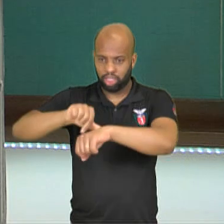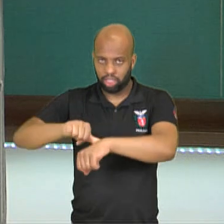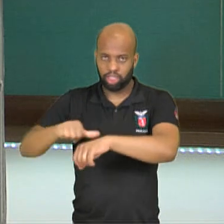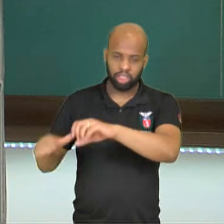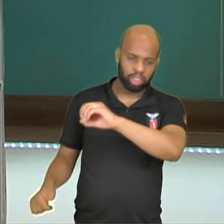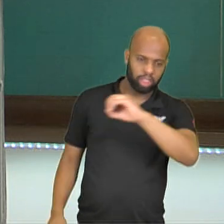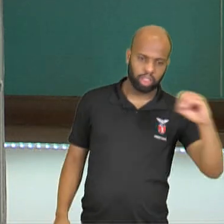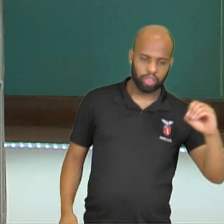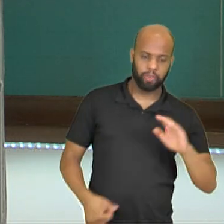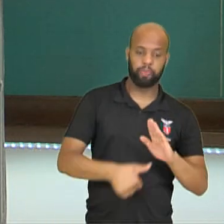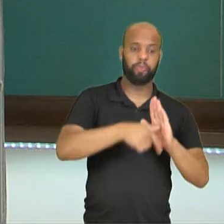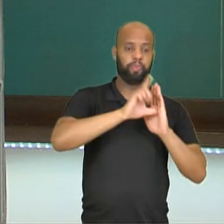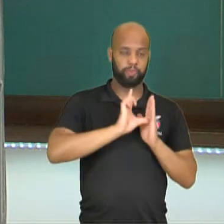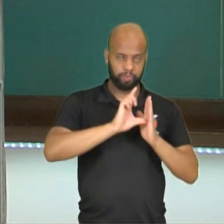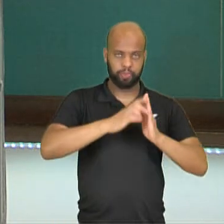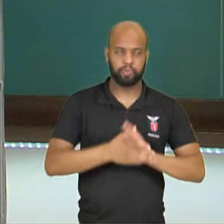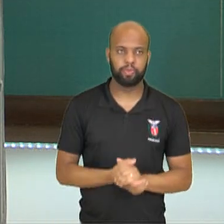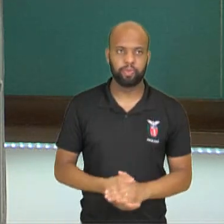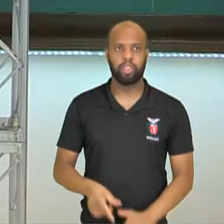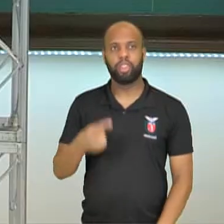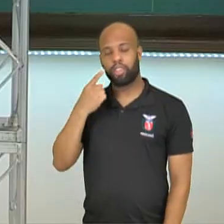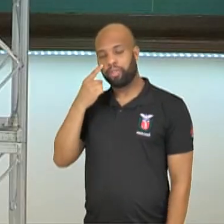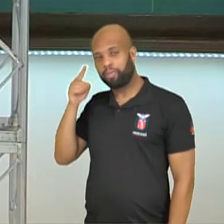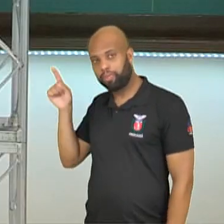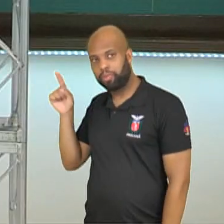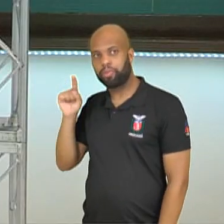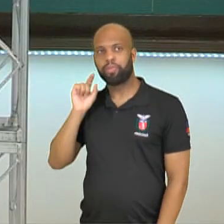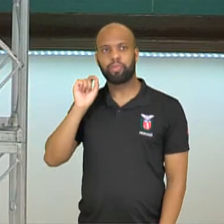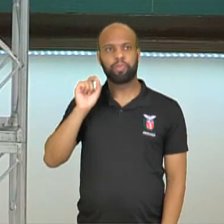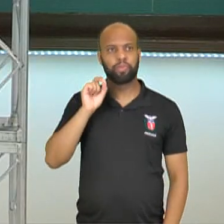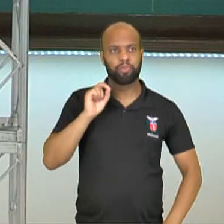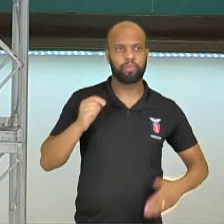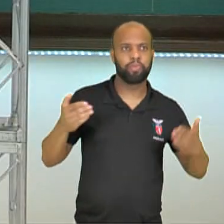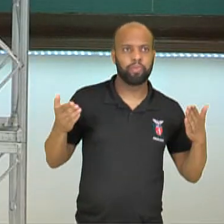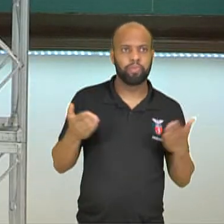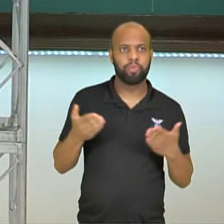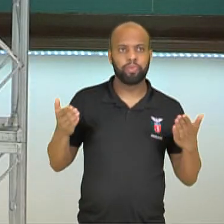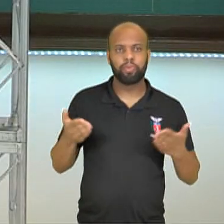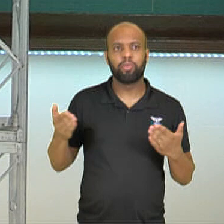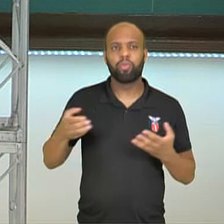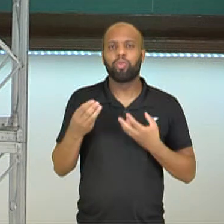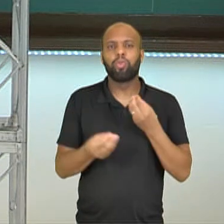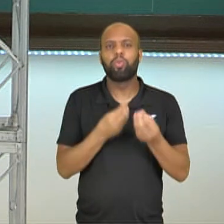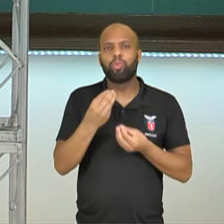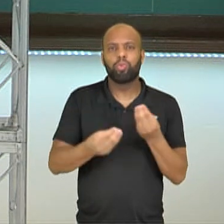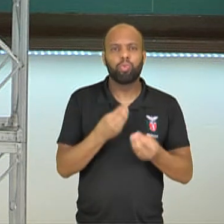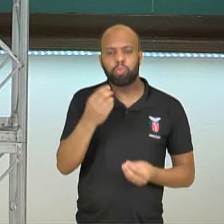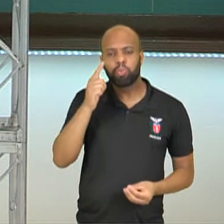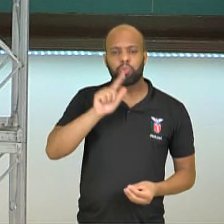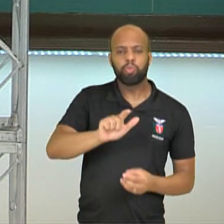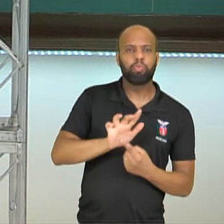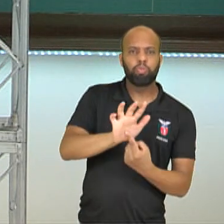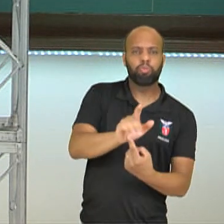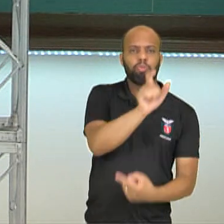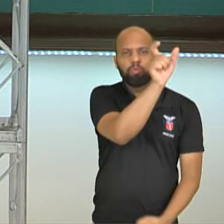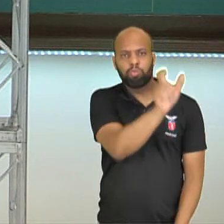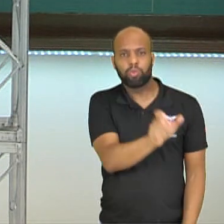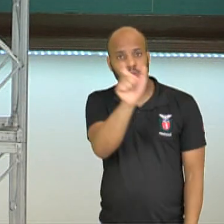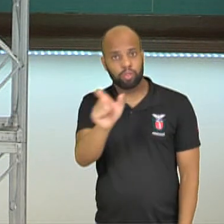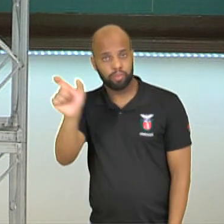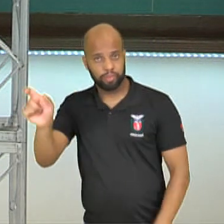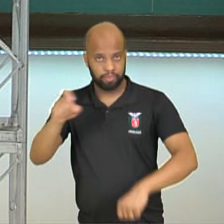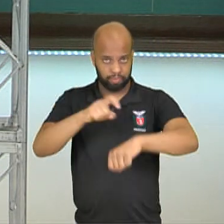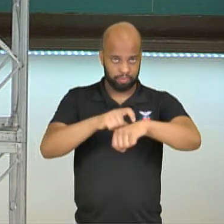mais cedo. E aqui na próxima tela, vem da onde se obtém essas faixas de horários.